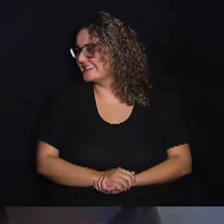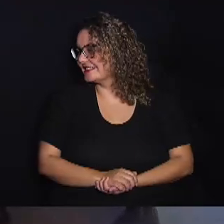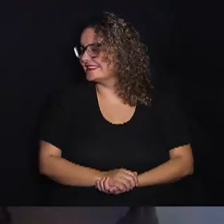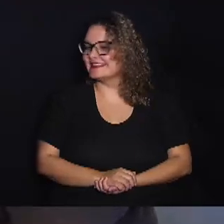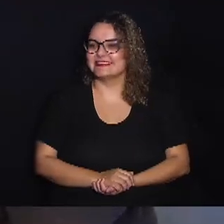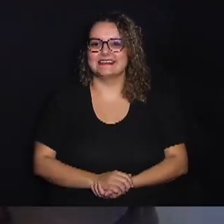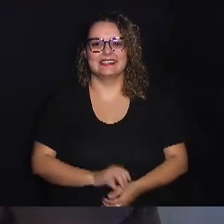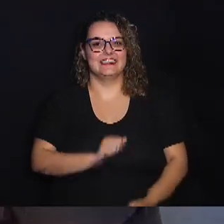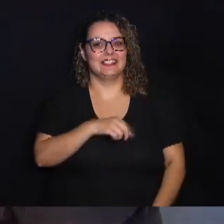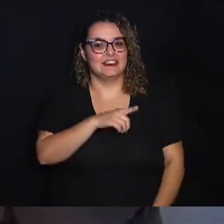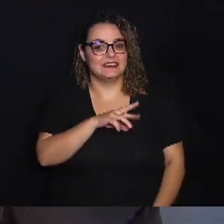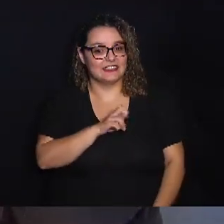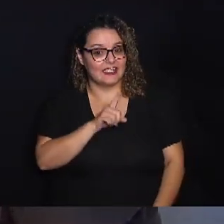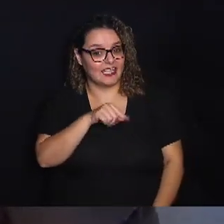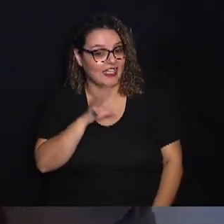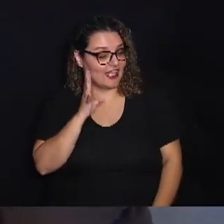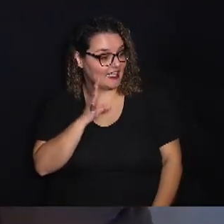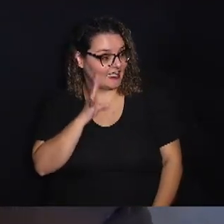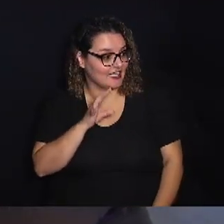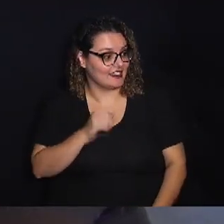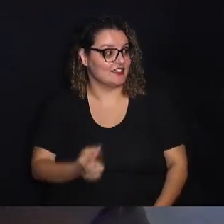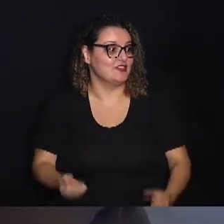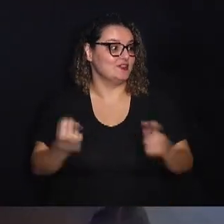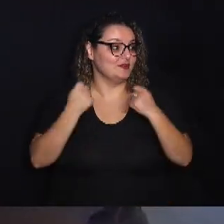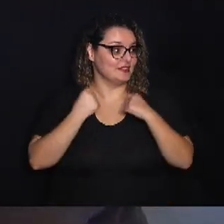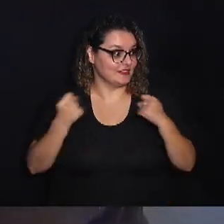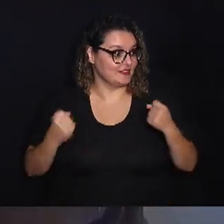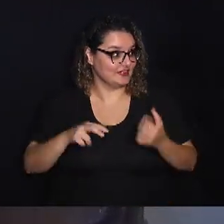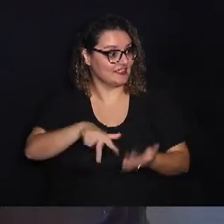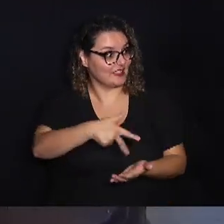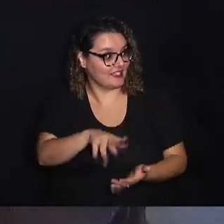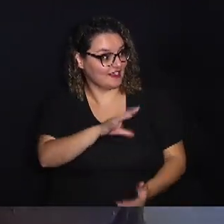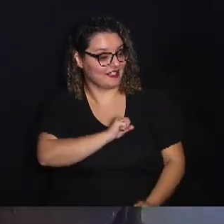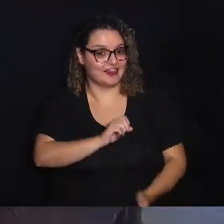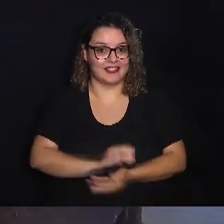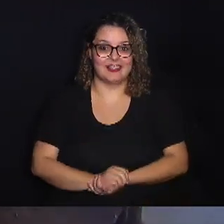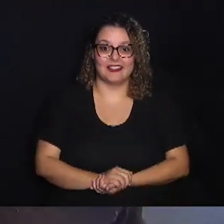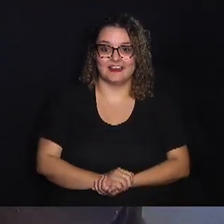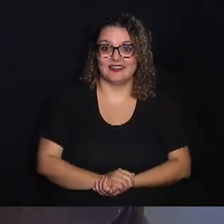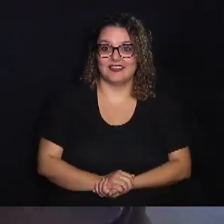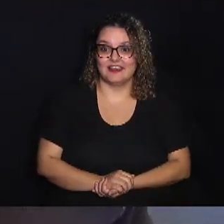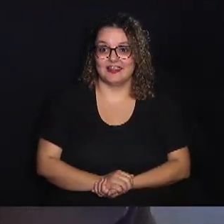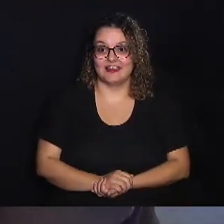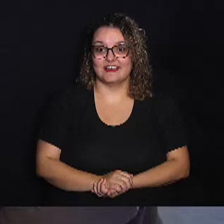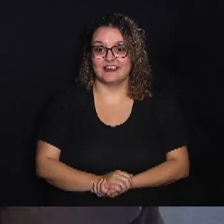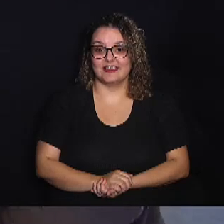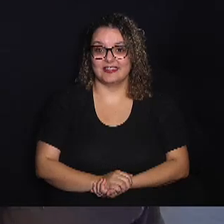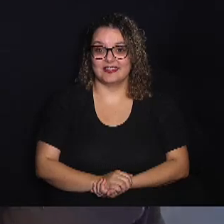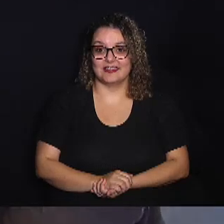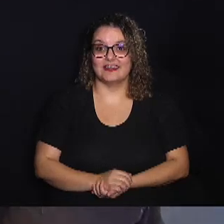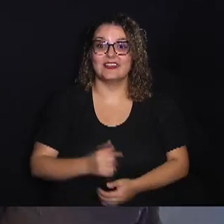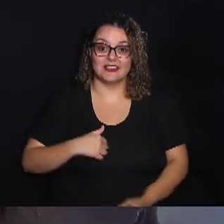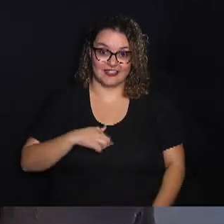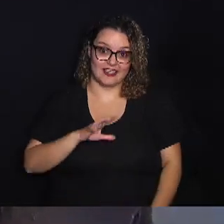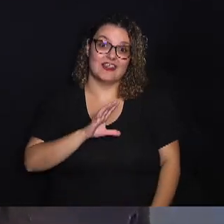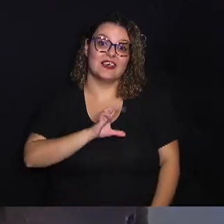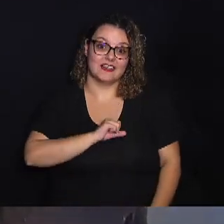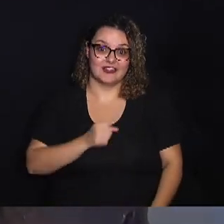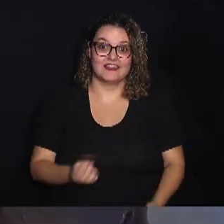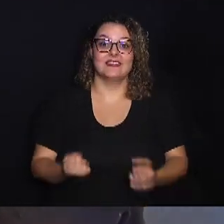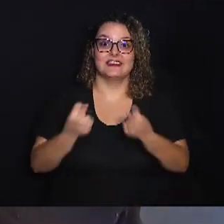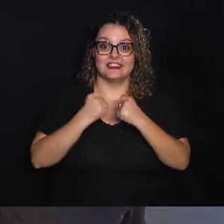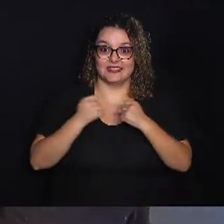André, e pra você, é legal vir para as atividades físicas? Você gosta de dançar? Então, eu gosto de atividade